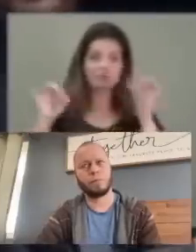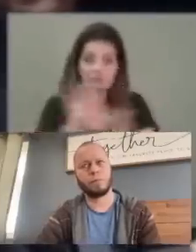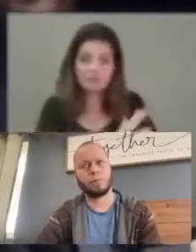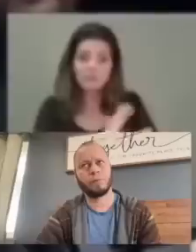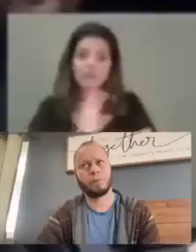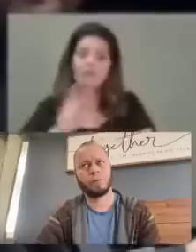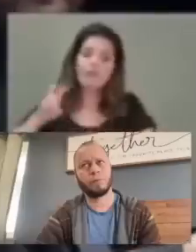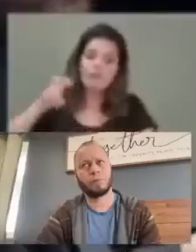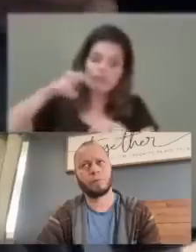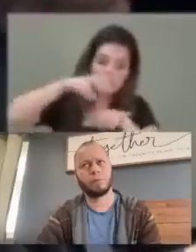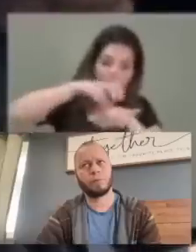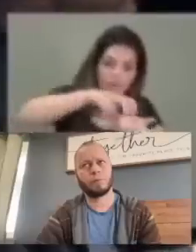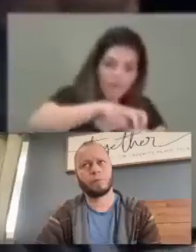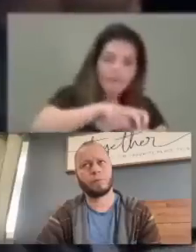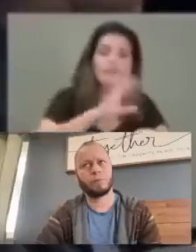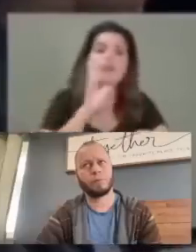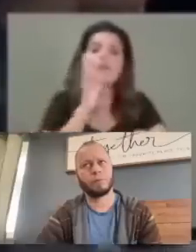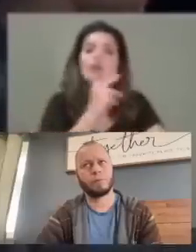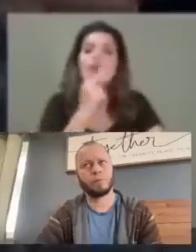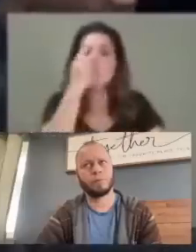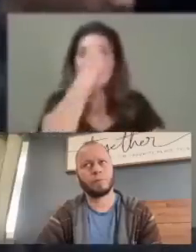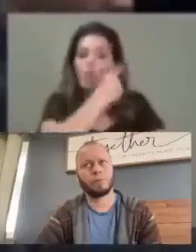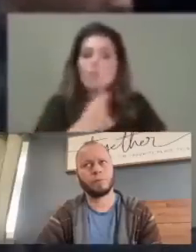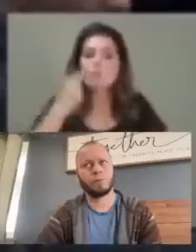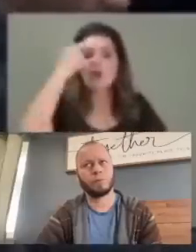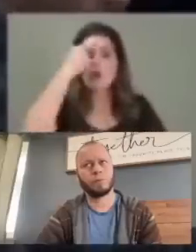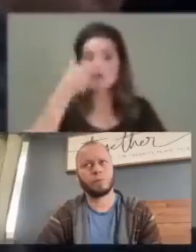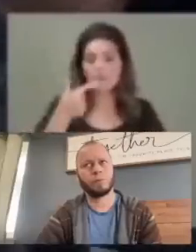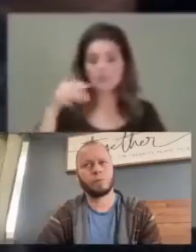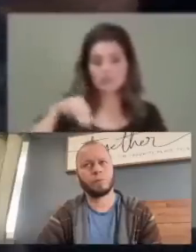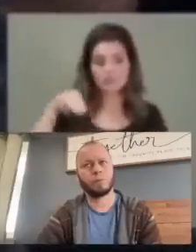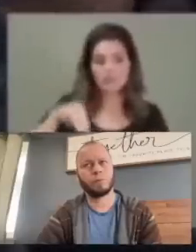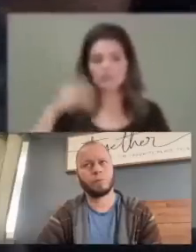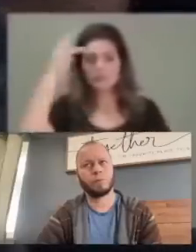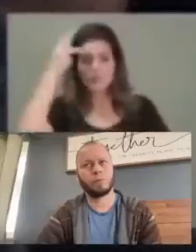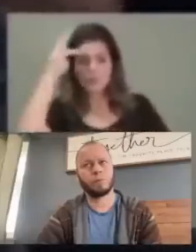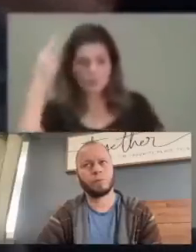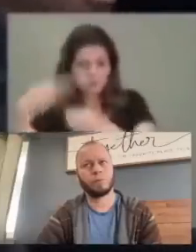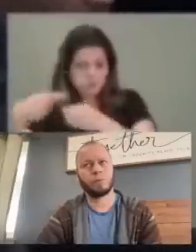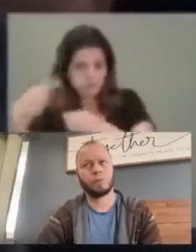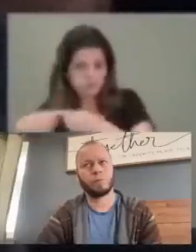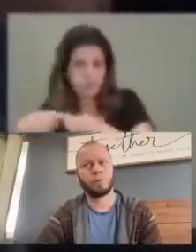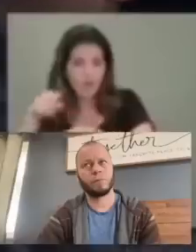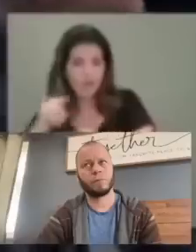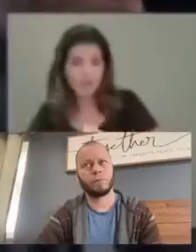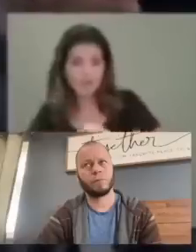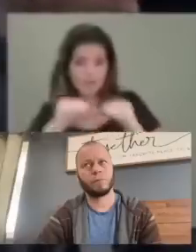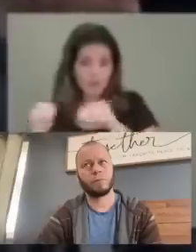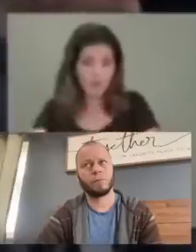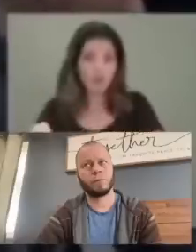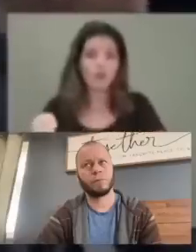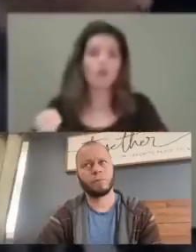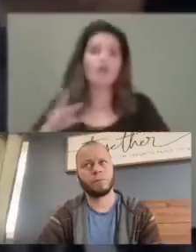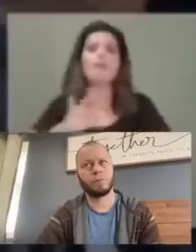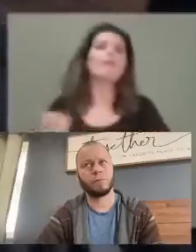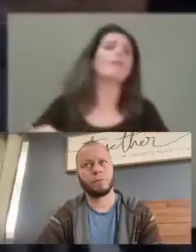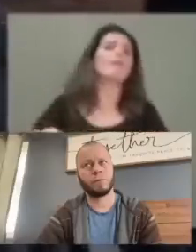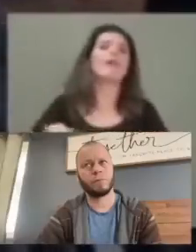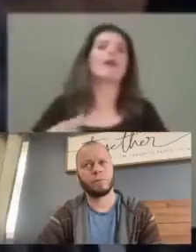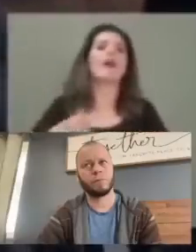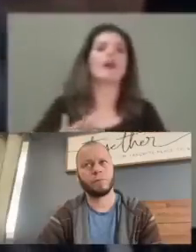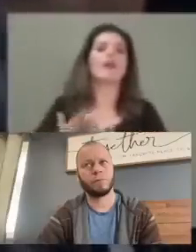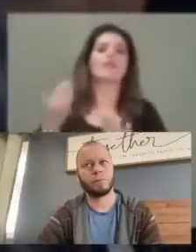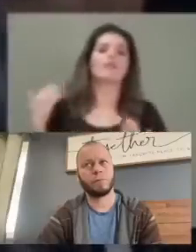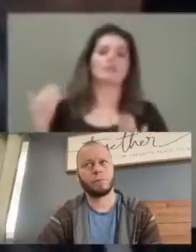para ele embarcar demoraria uma hora e 25 minutos do interior de São Paulo que ele mudou para justificar o